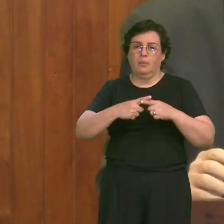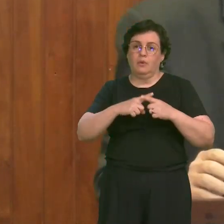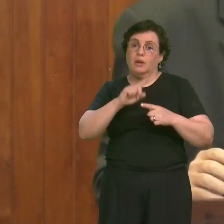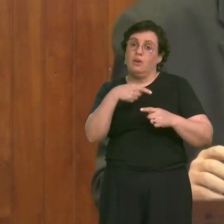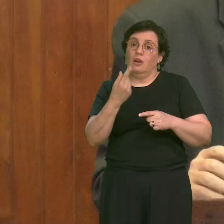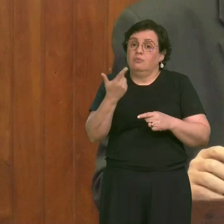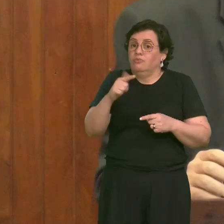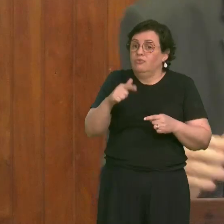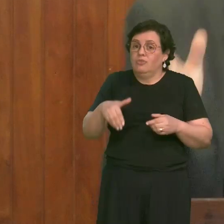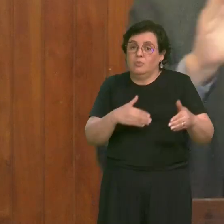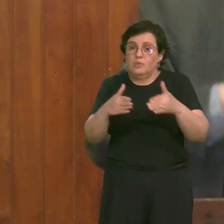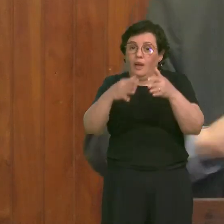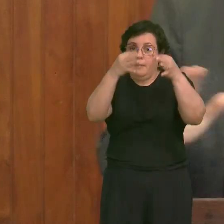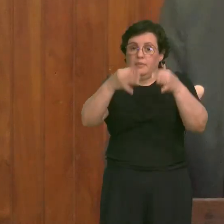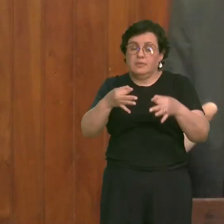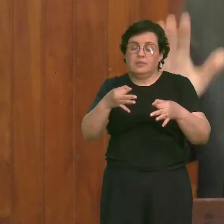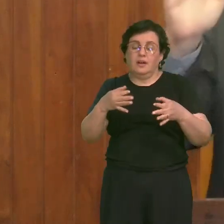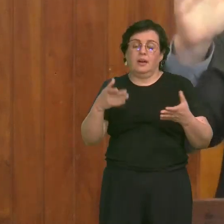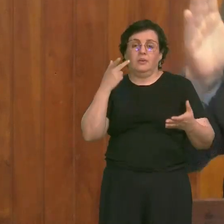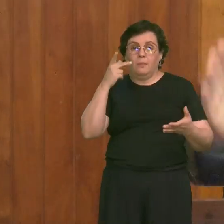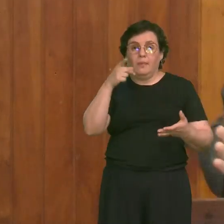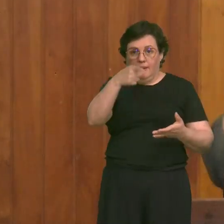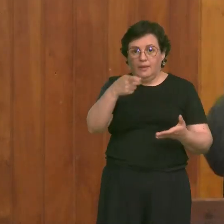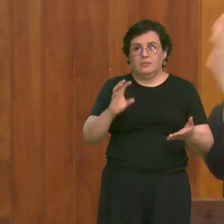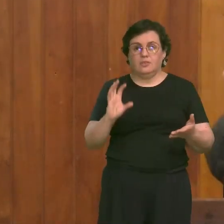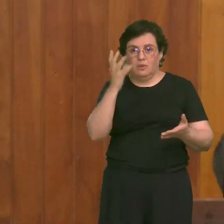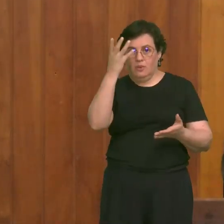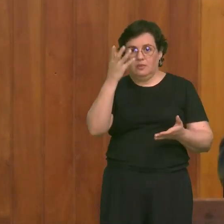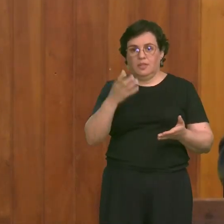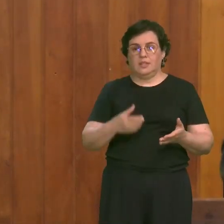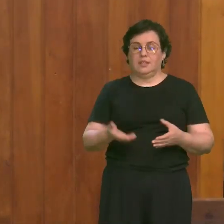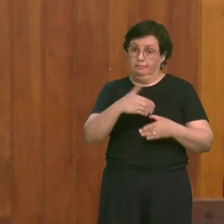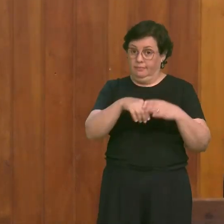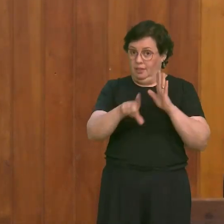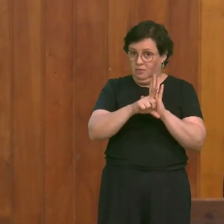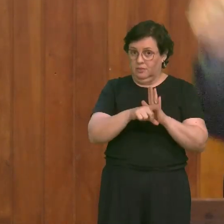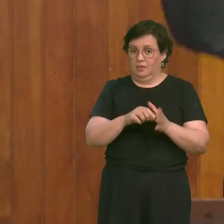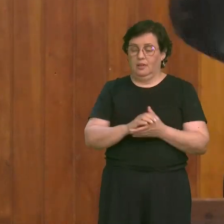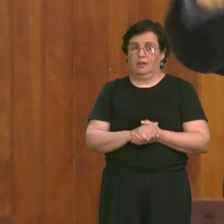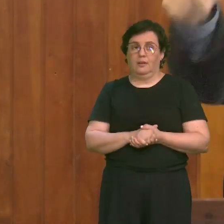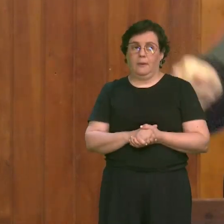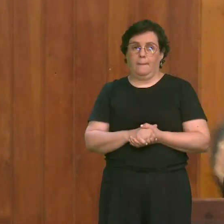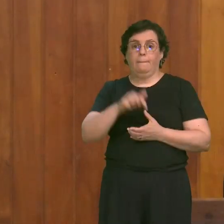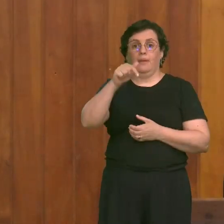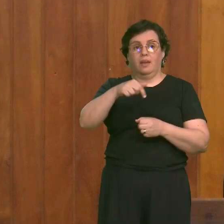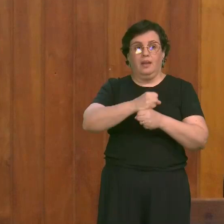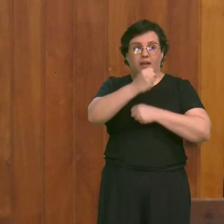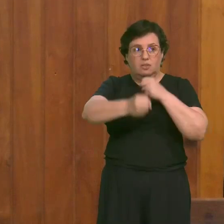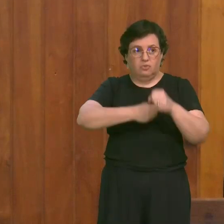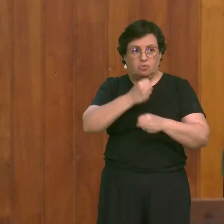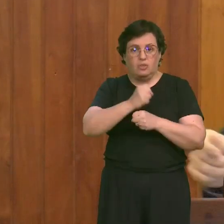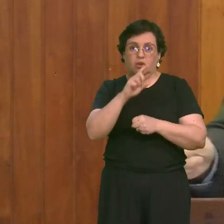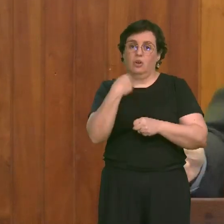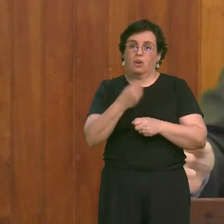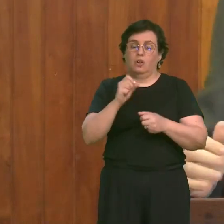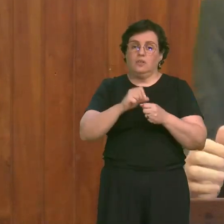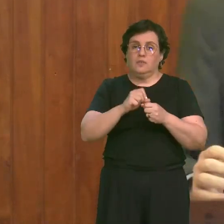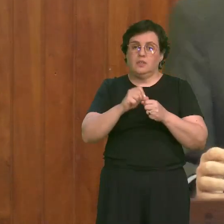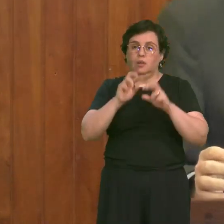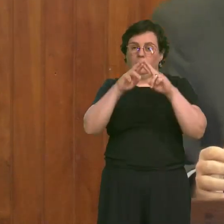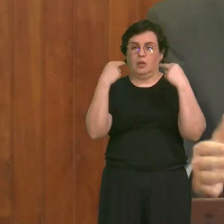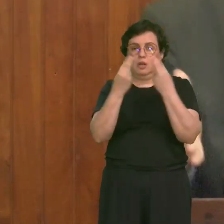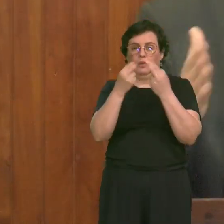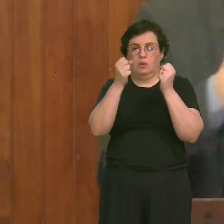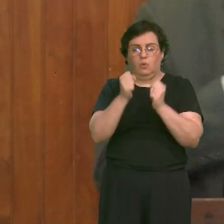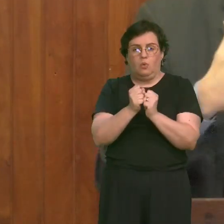achado um caminho correto de forma que pudesse ser legal e seguro este ano nós fizemos uma reunião